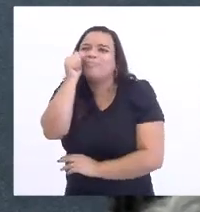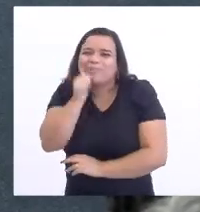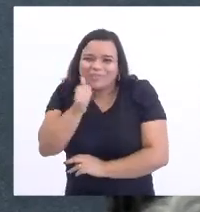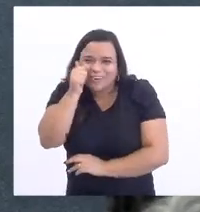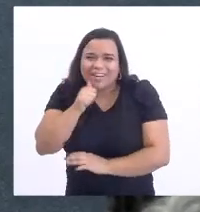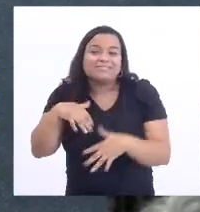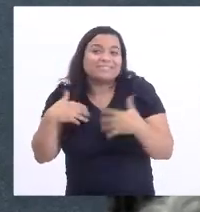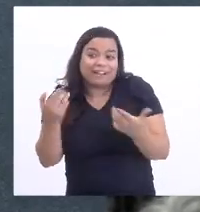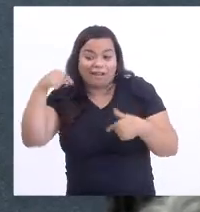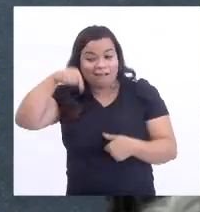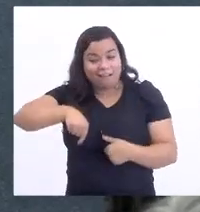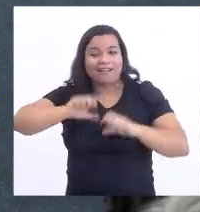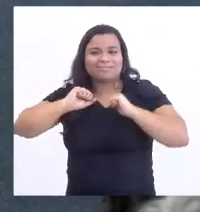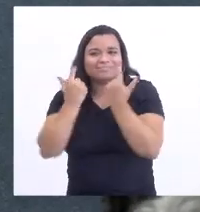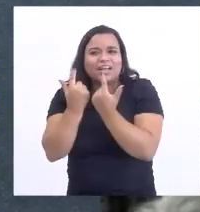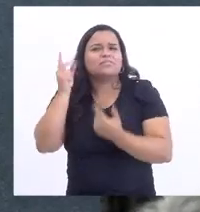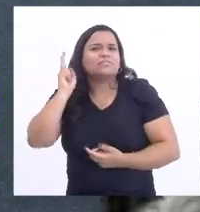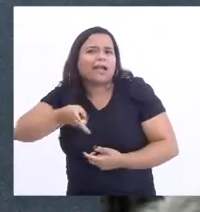casa